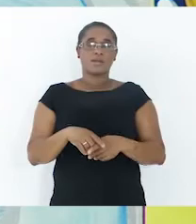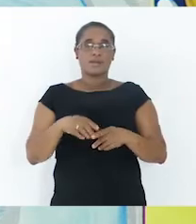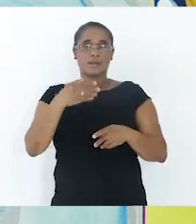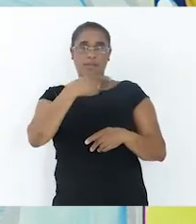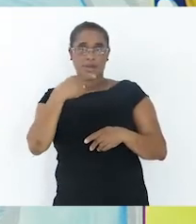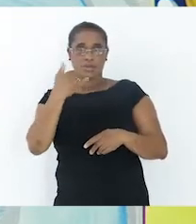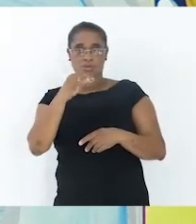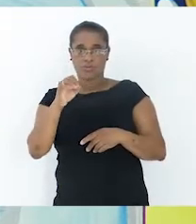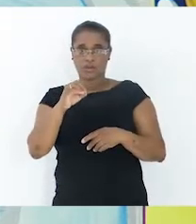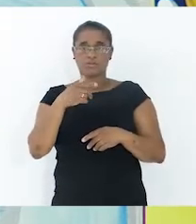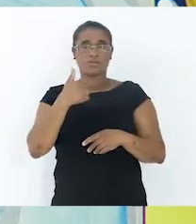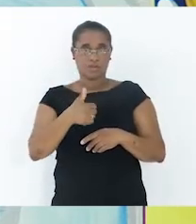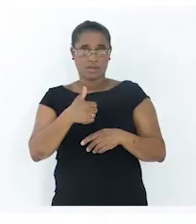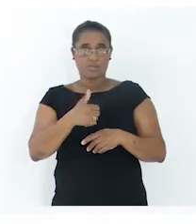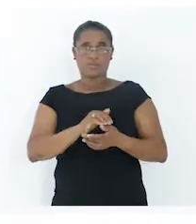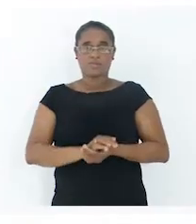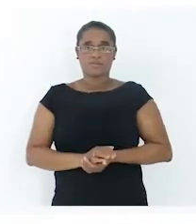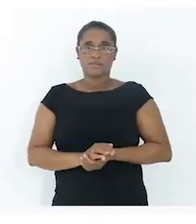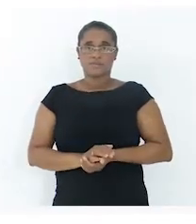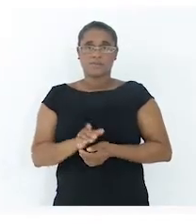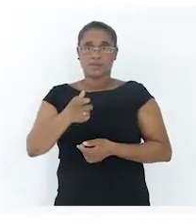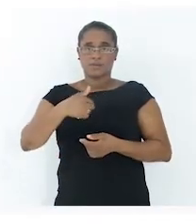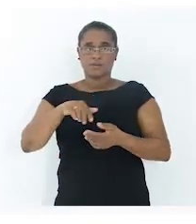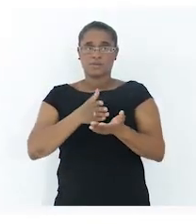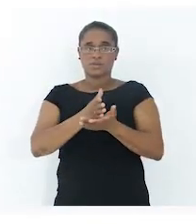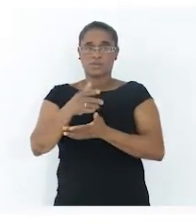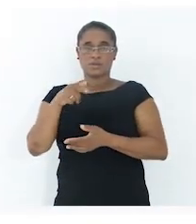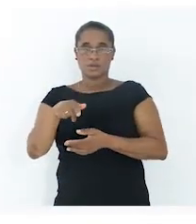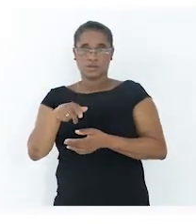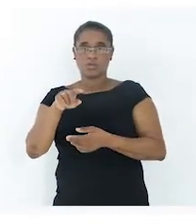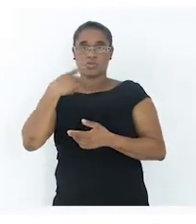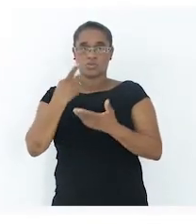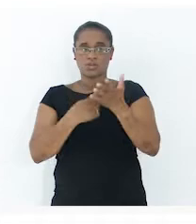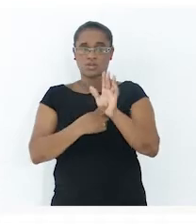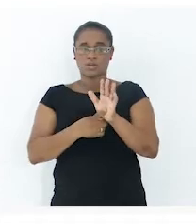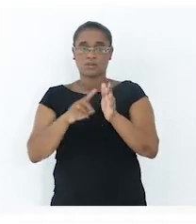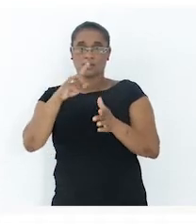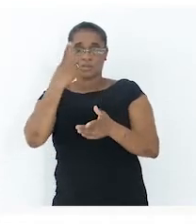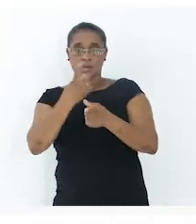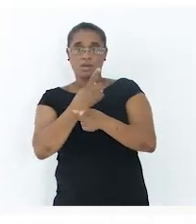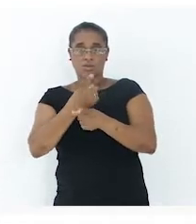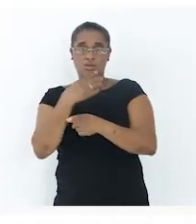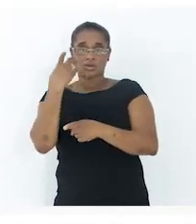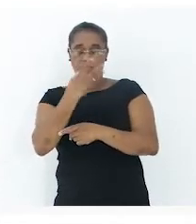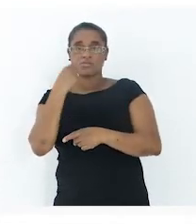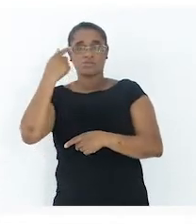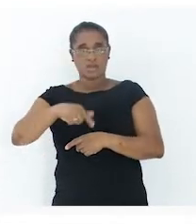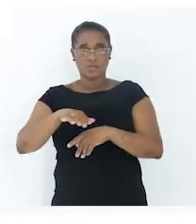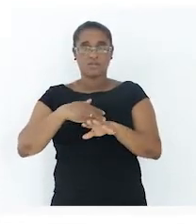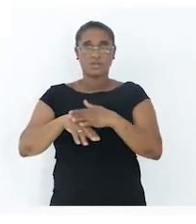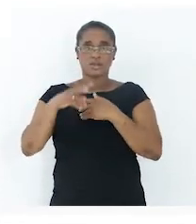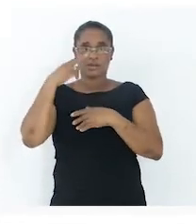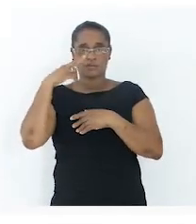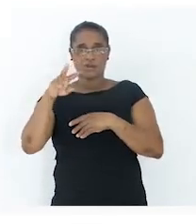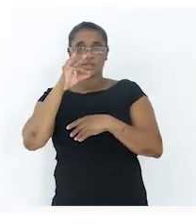20. Tá certo? Vamos continuar. Temos aqui um outro exemplo. A primeira coisa que o aluno deve fazer é ver